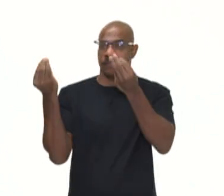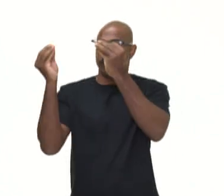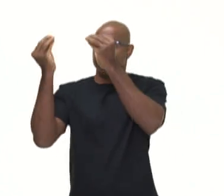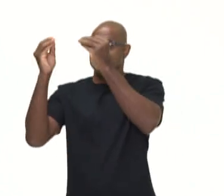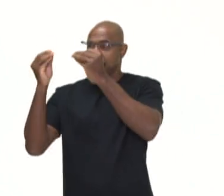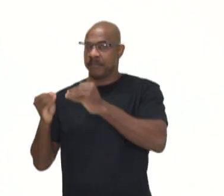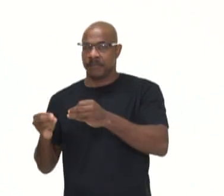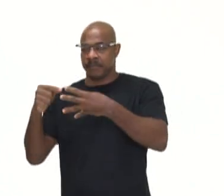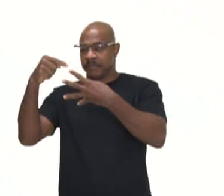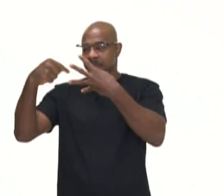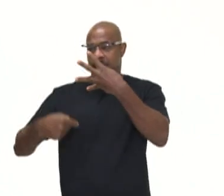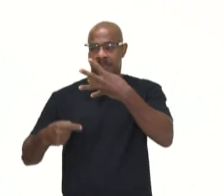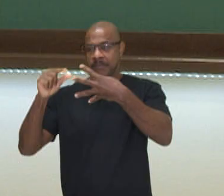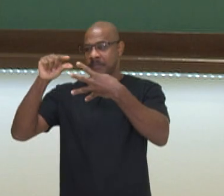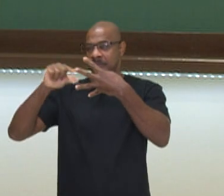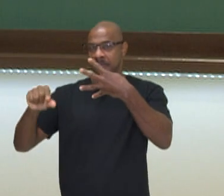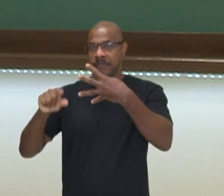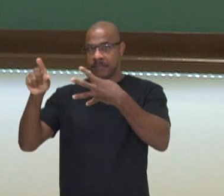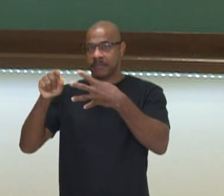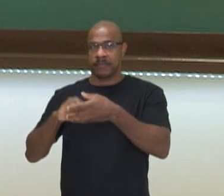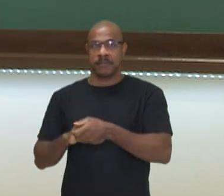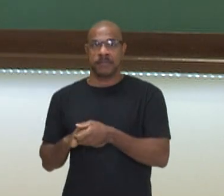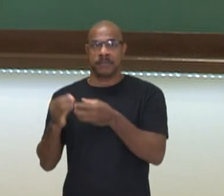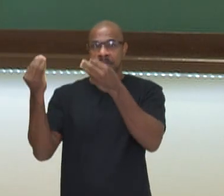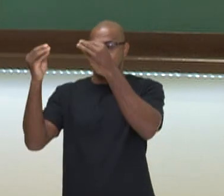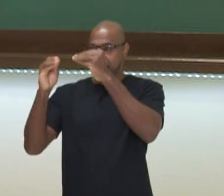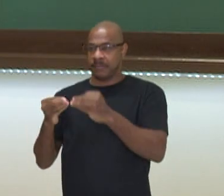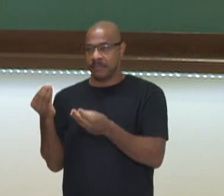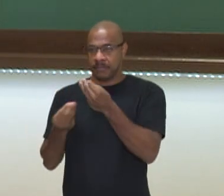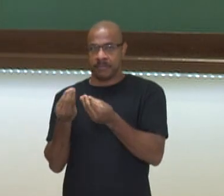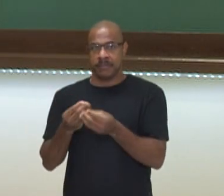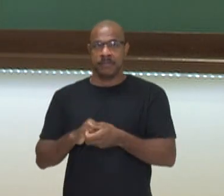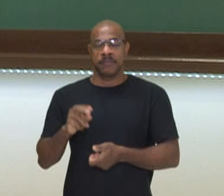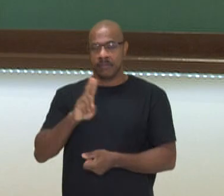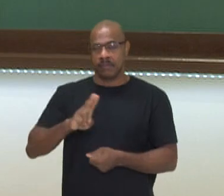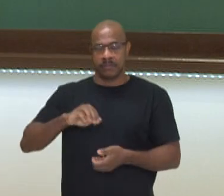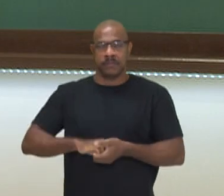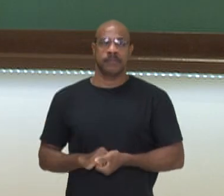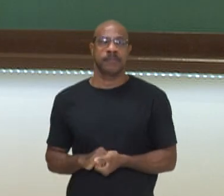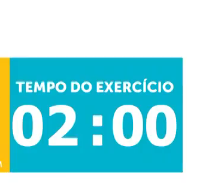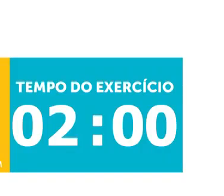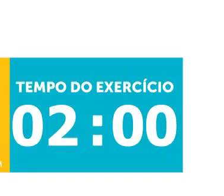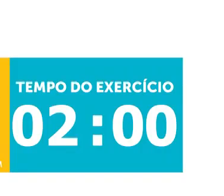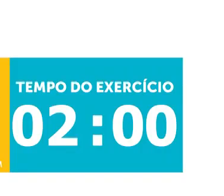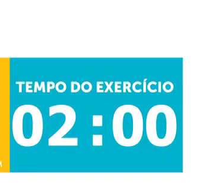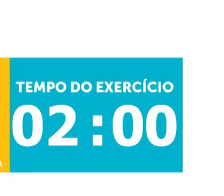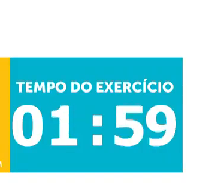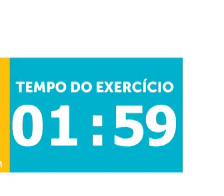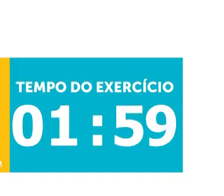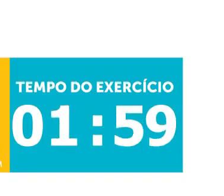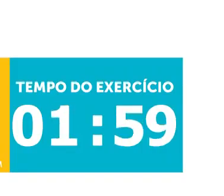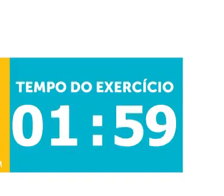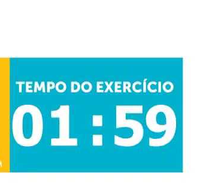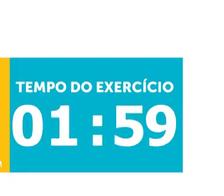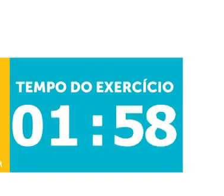4 frases aqui com as suas tag questions equivalentes, tá bom? Já volto para corrigir.